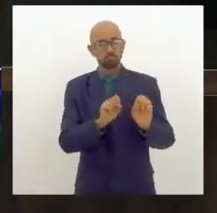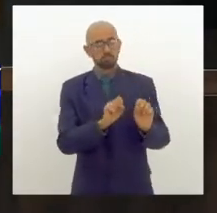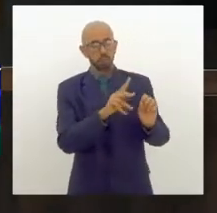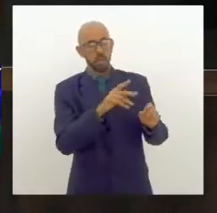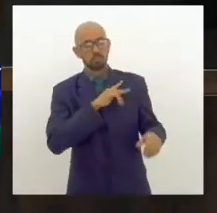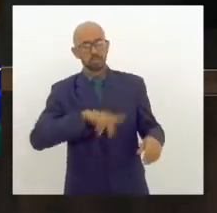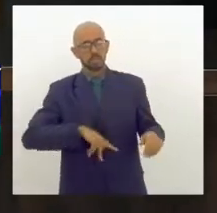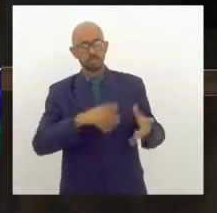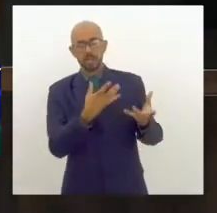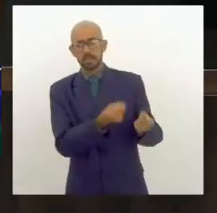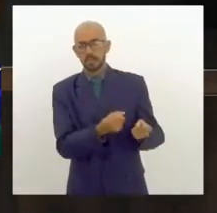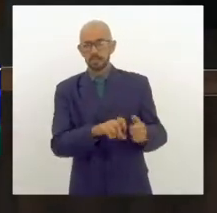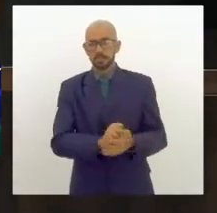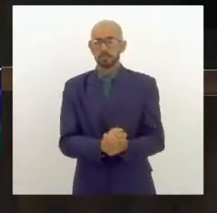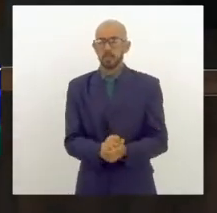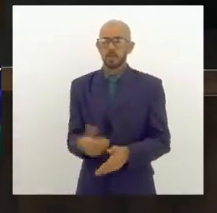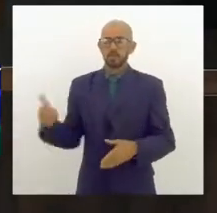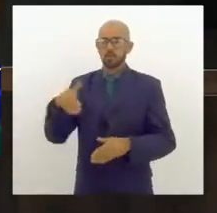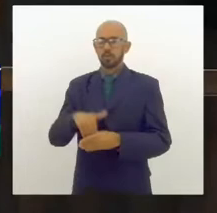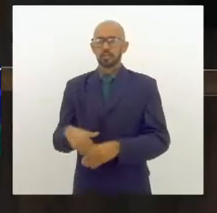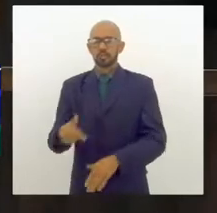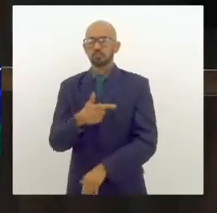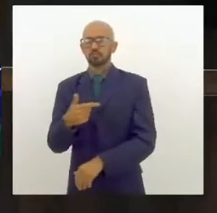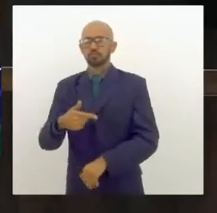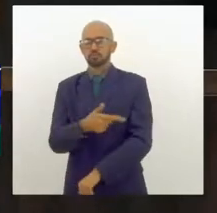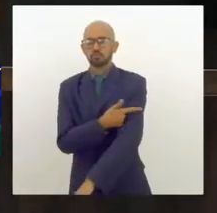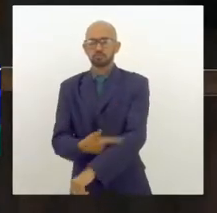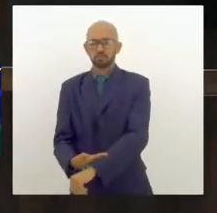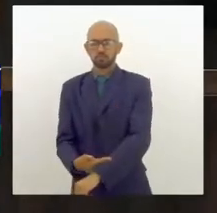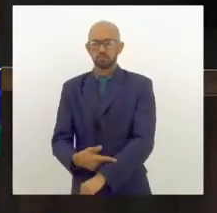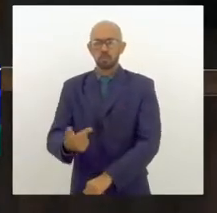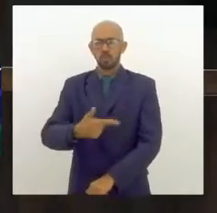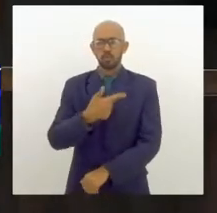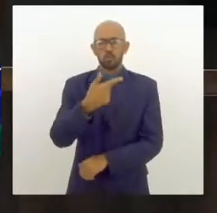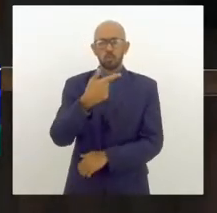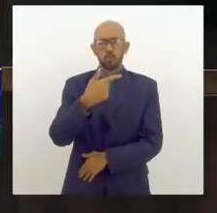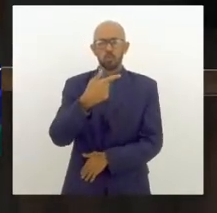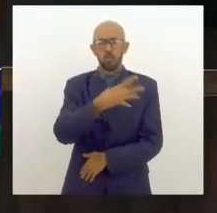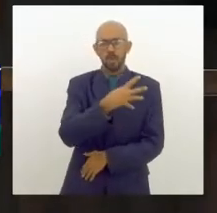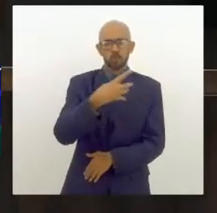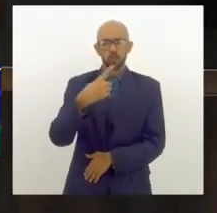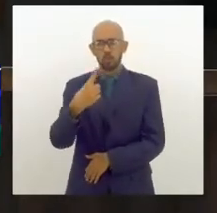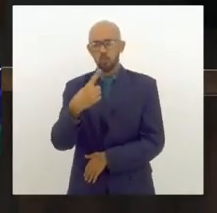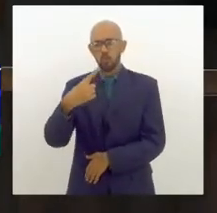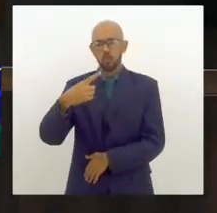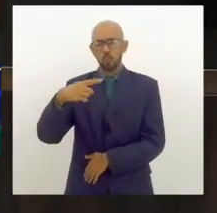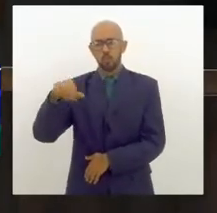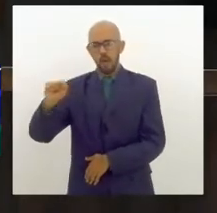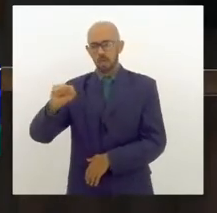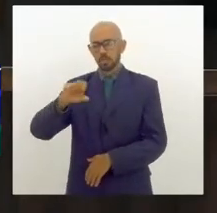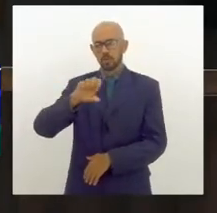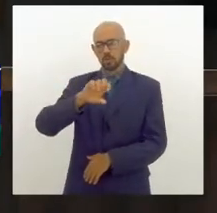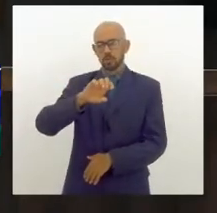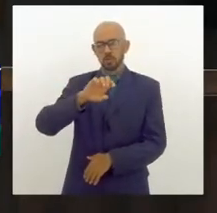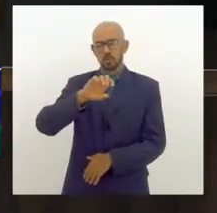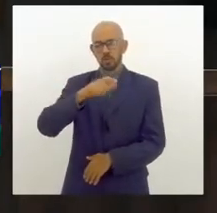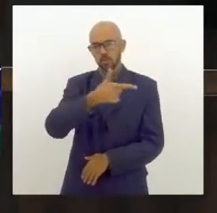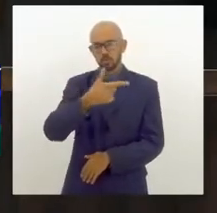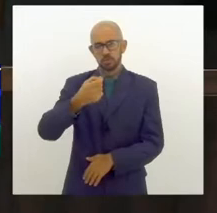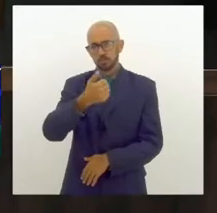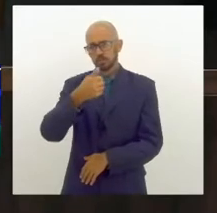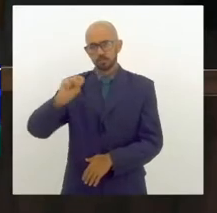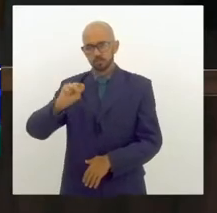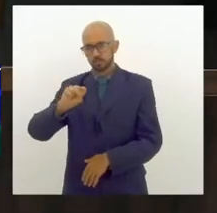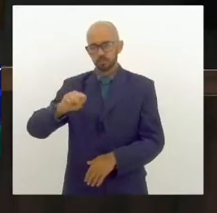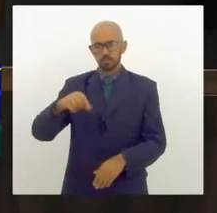segunda discussão, redação do vencido, projeto de lei 4251-A, de 18, de autoria do deputado Rosenberg Reis, que denomina a rodovia engenheiro